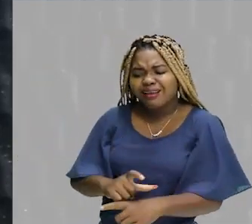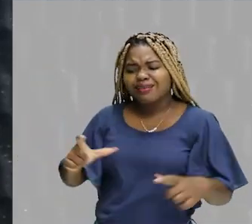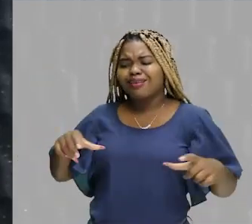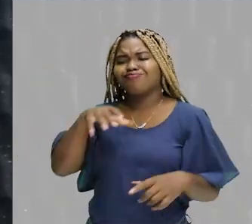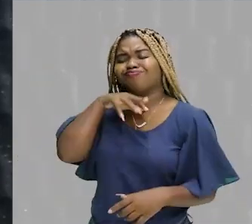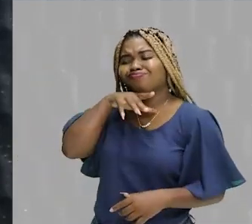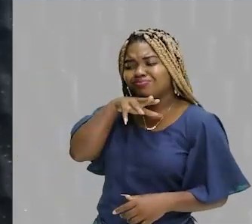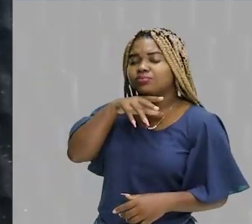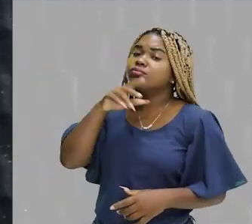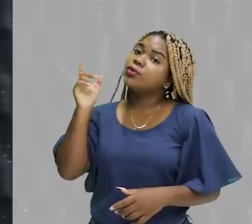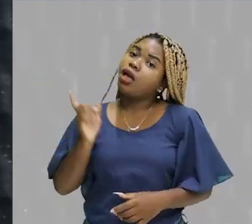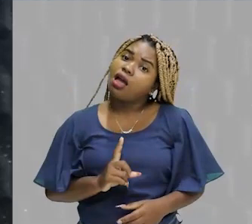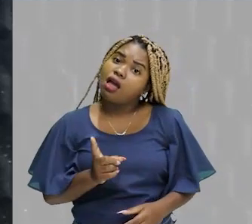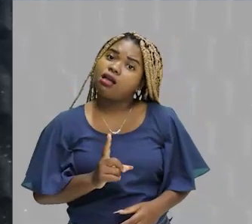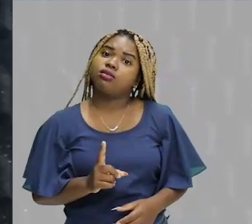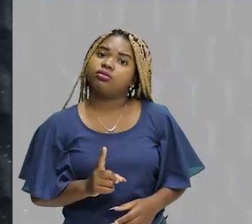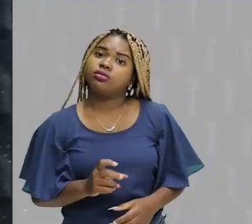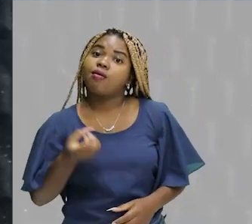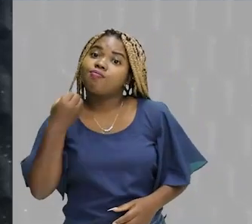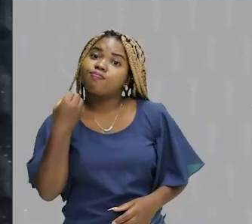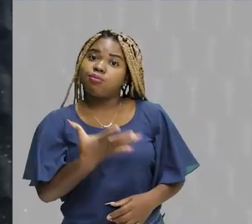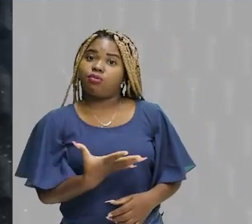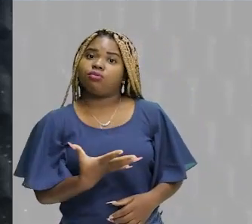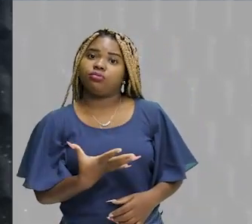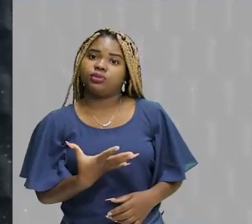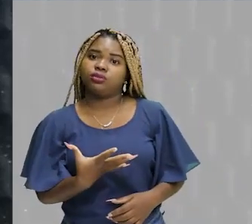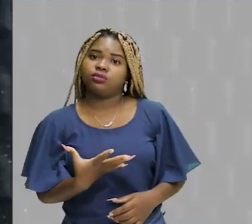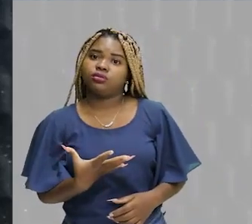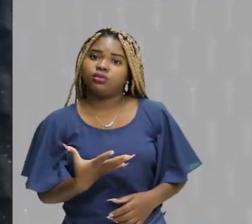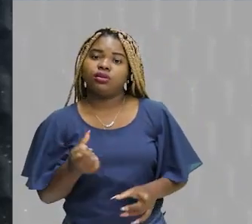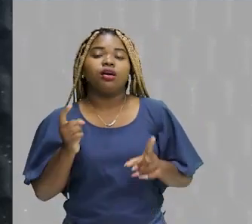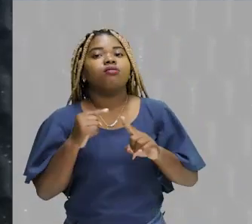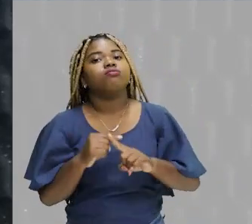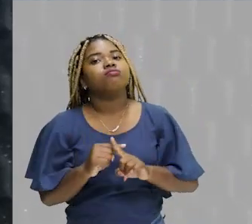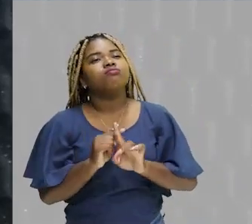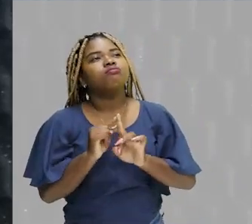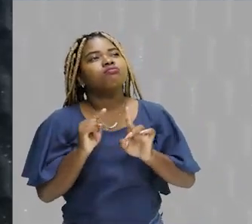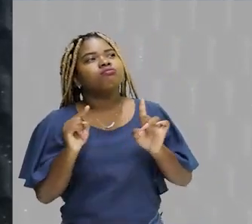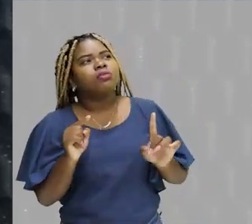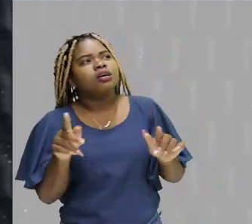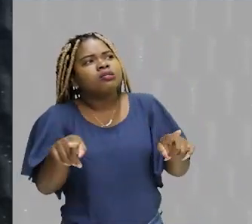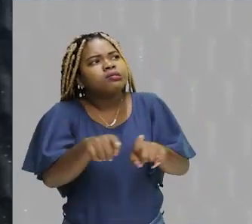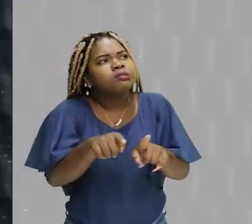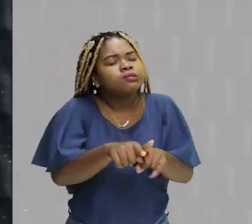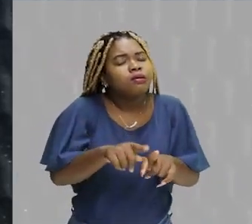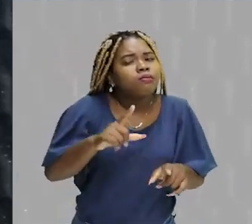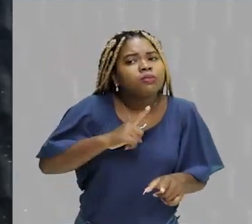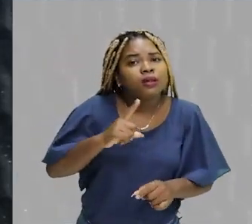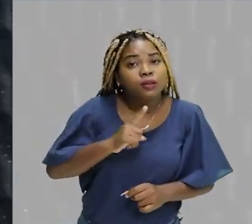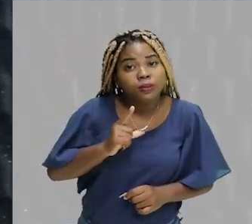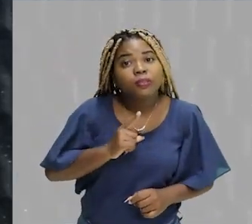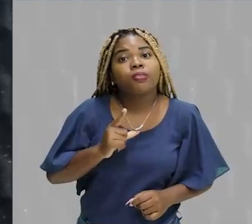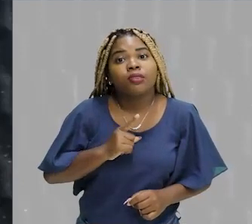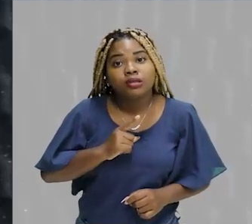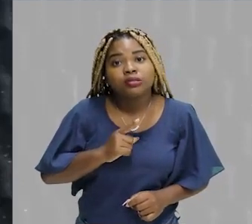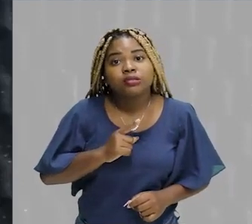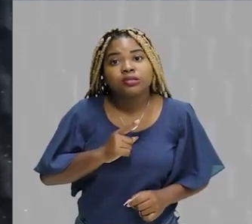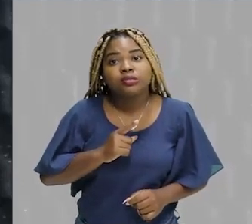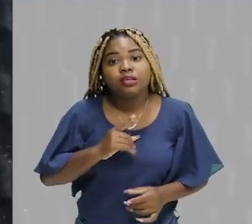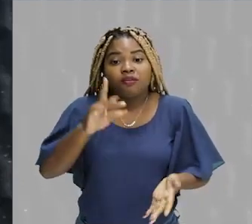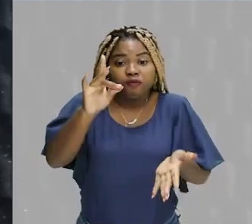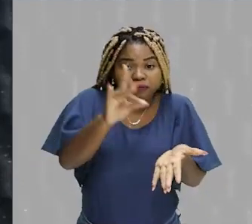ruim? Não é. É uma coisa boa. Mas também existem